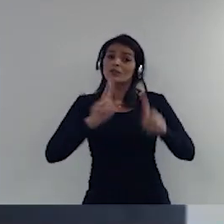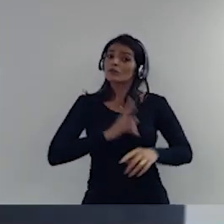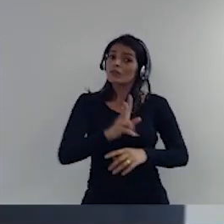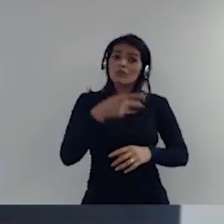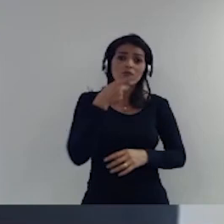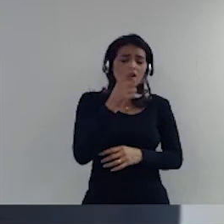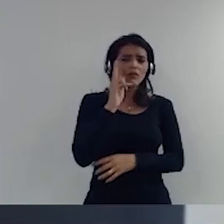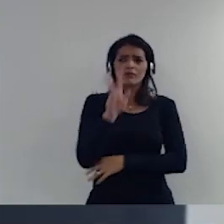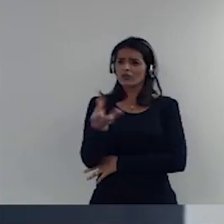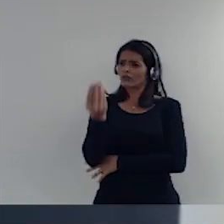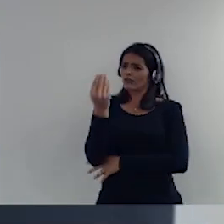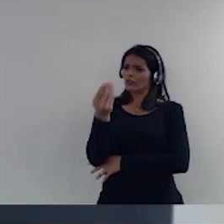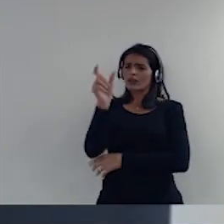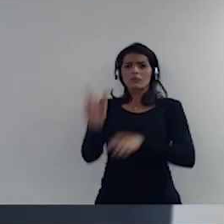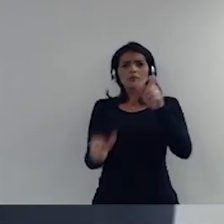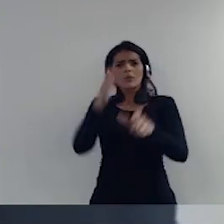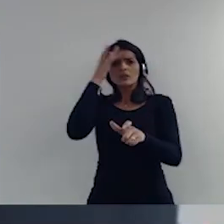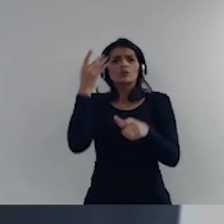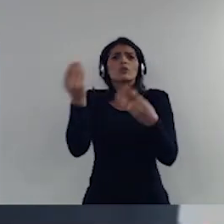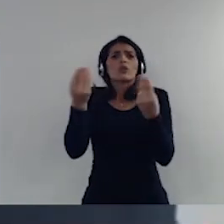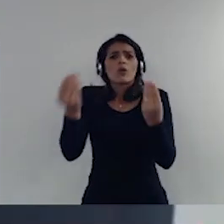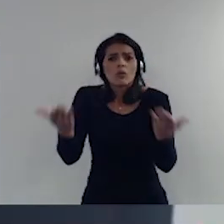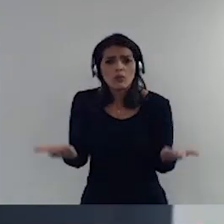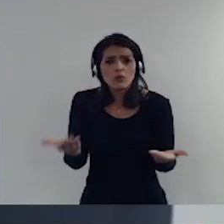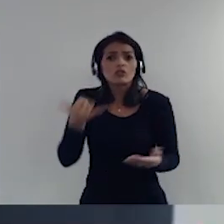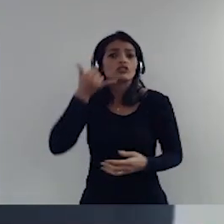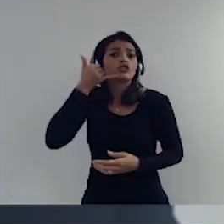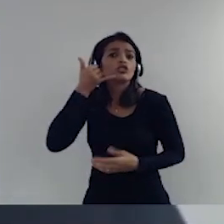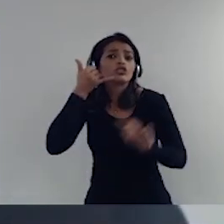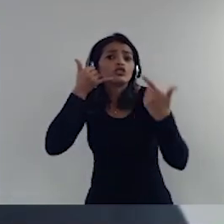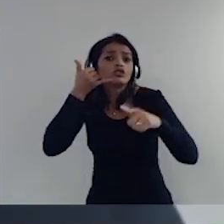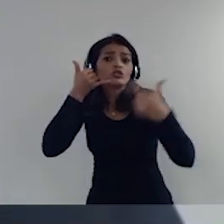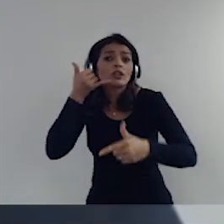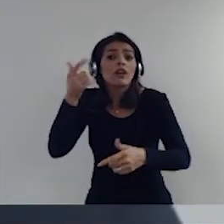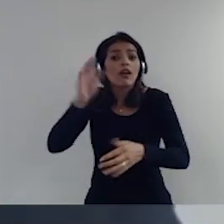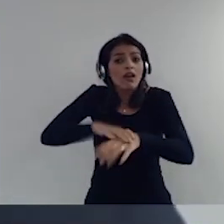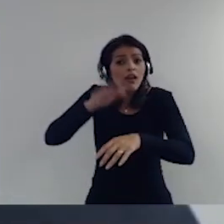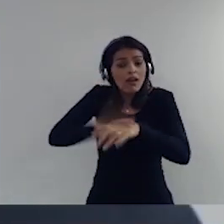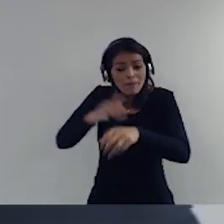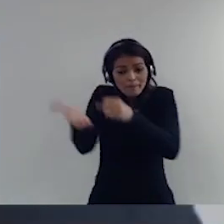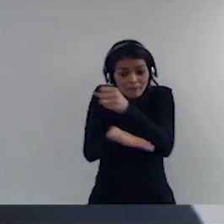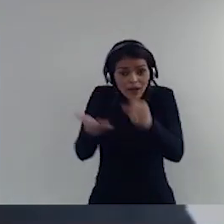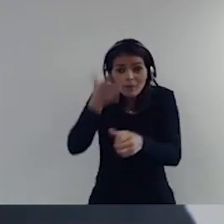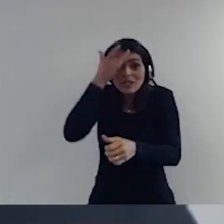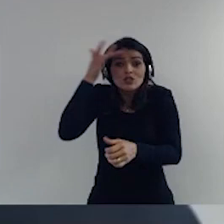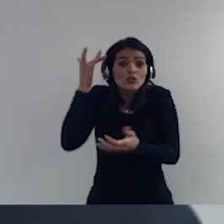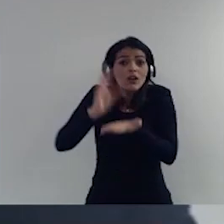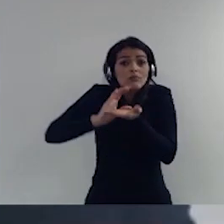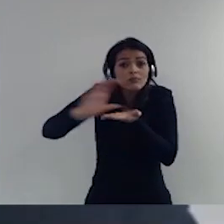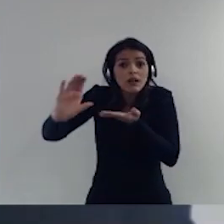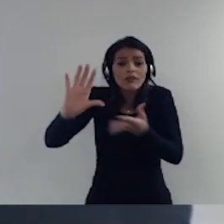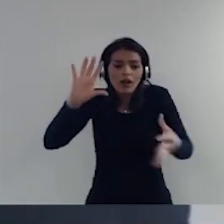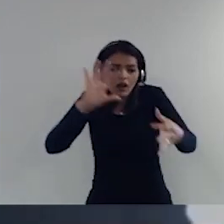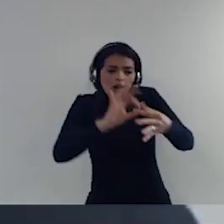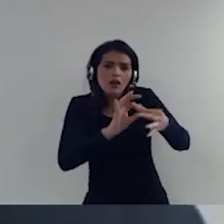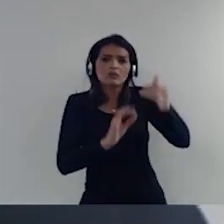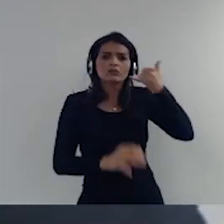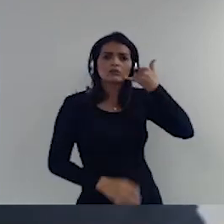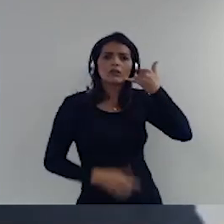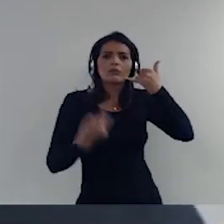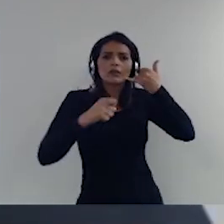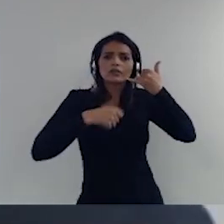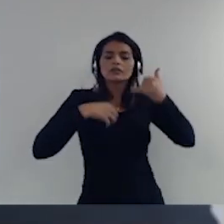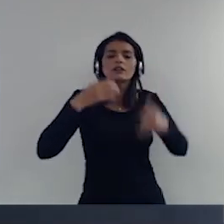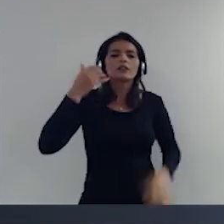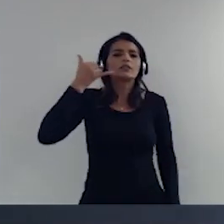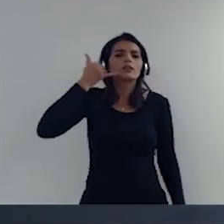quando eu vi, eu falei, cara, como é que a gente vai condicionar um benefício fundamental para a pessoa a um celular? A pessoa vai ter que ter um